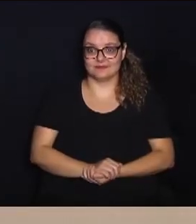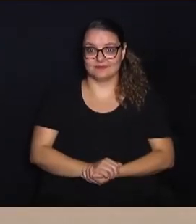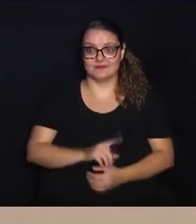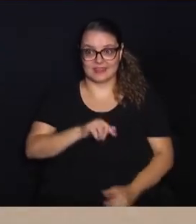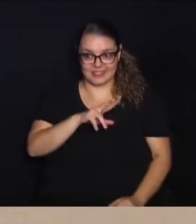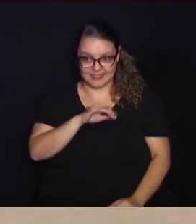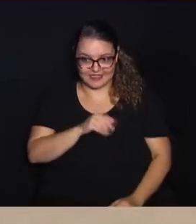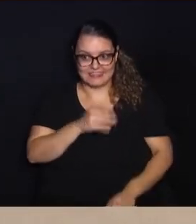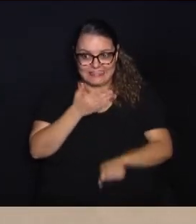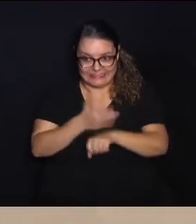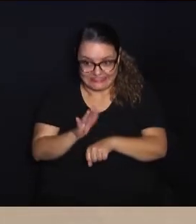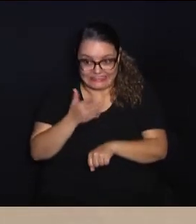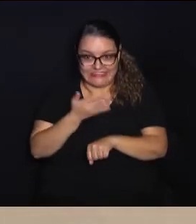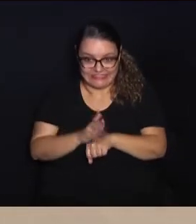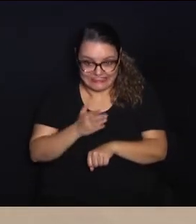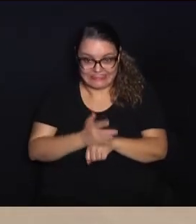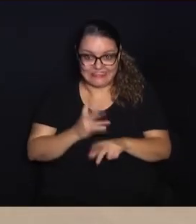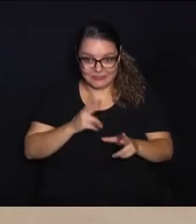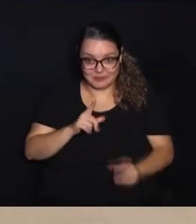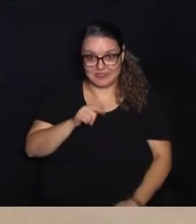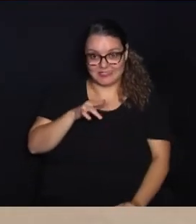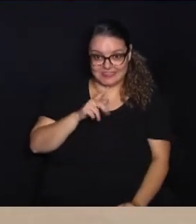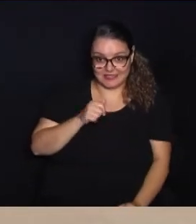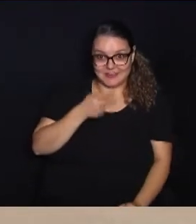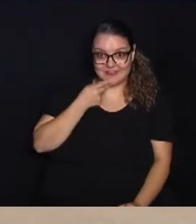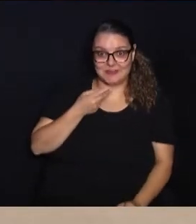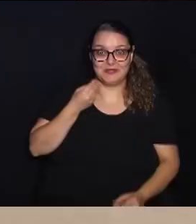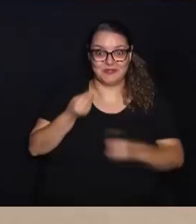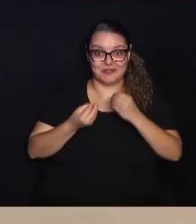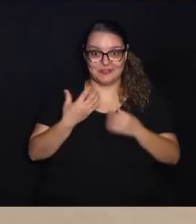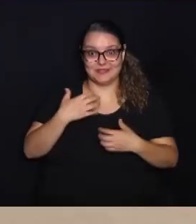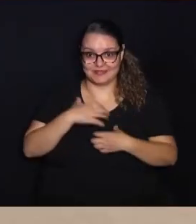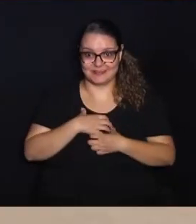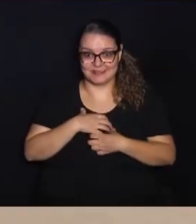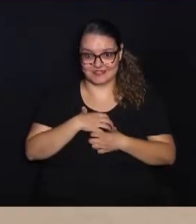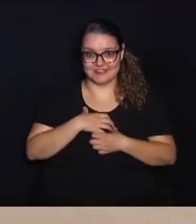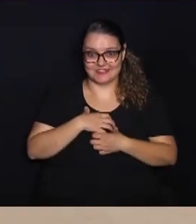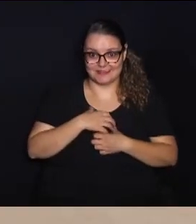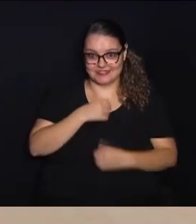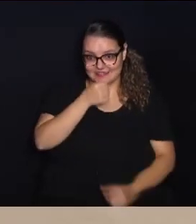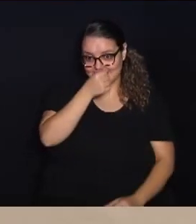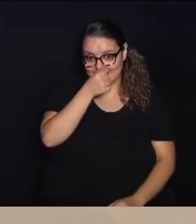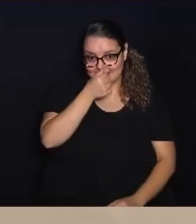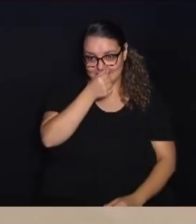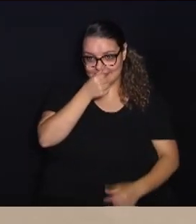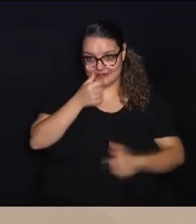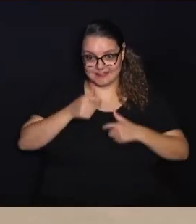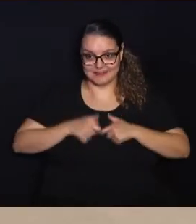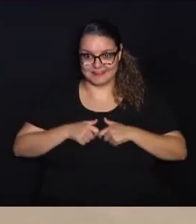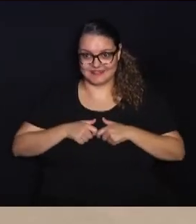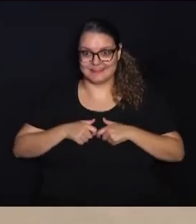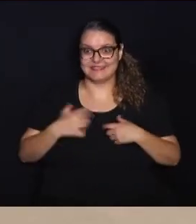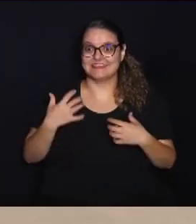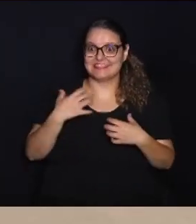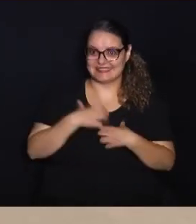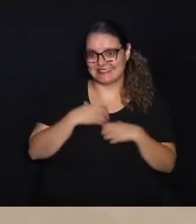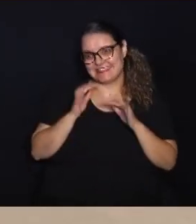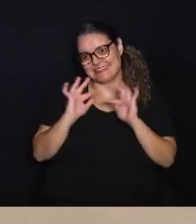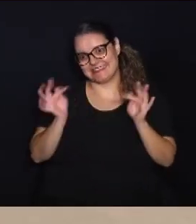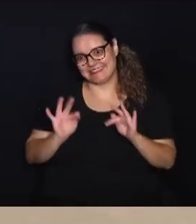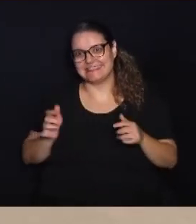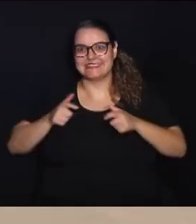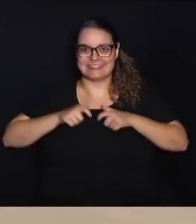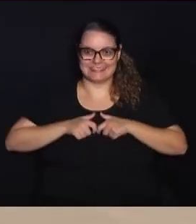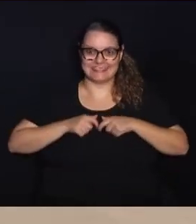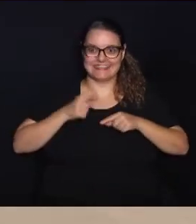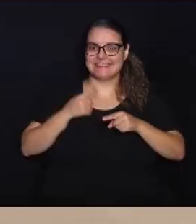nunca tinha ido num torneio nacional e com minhas amigas foi muito mais legal. E o treino a gente se esforçou bastante para